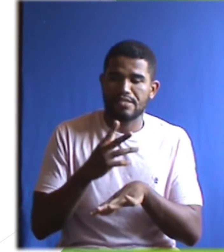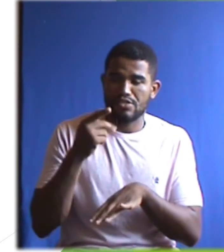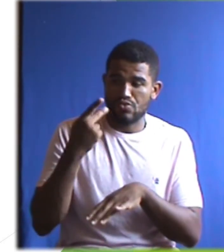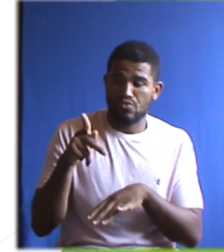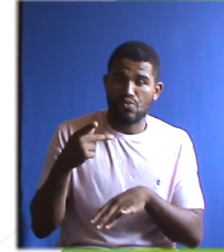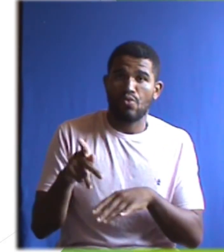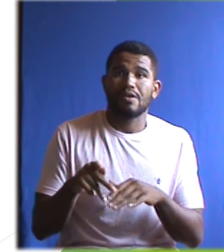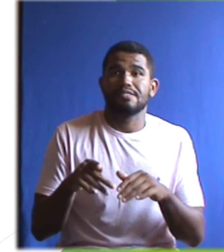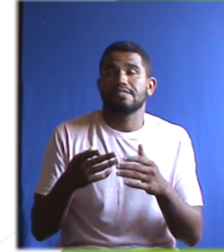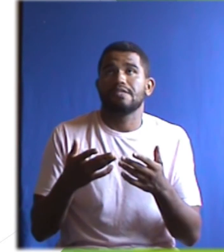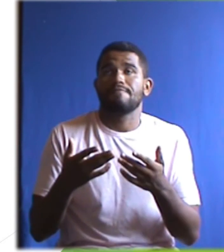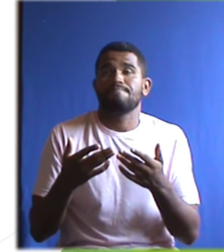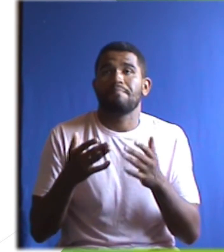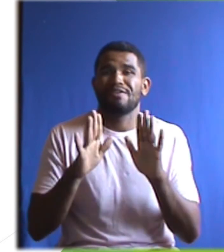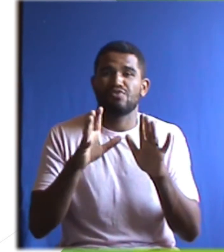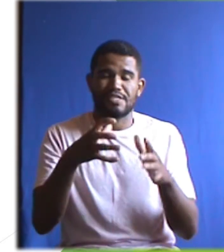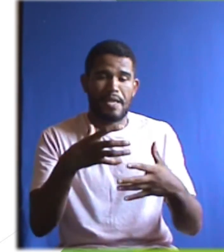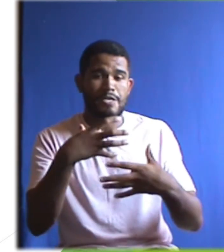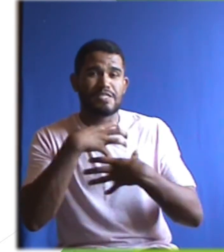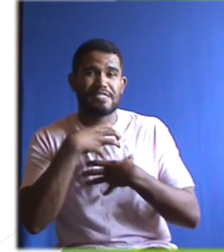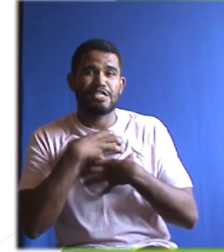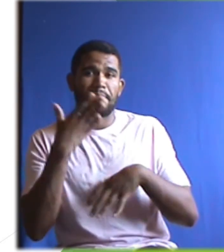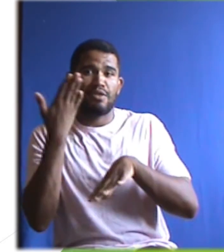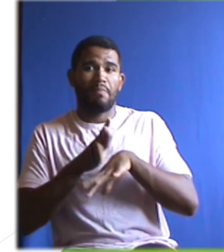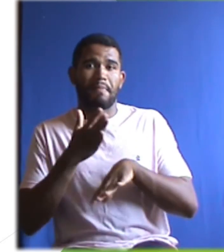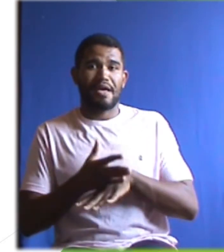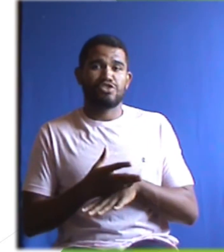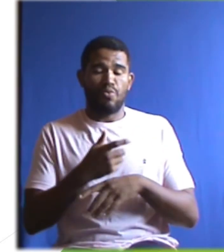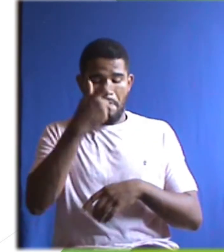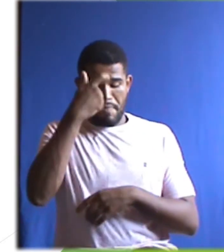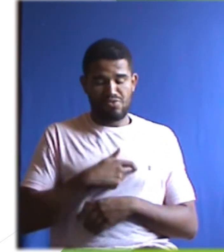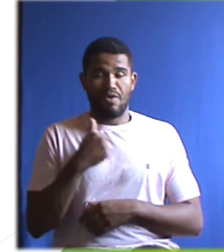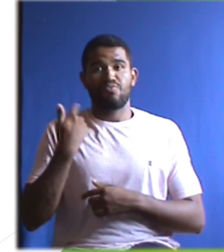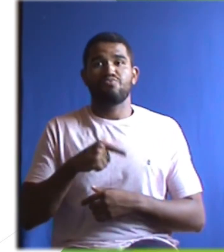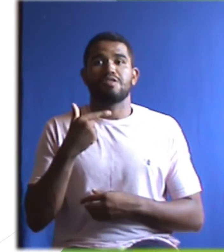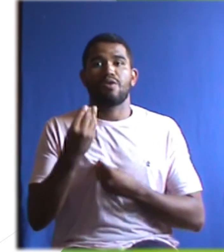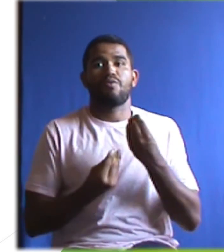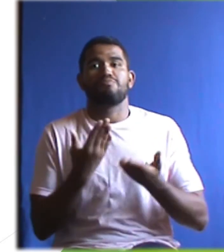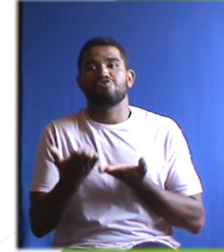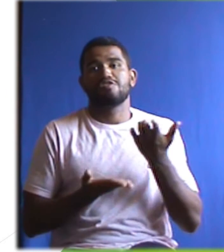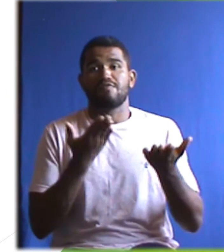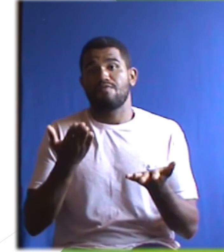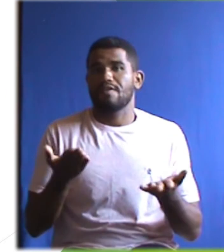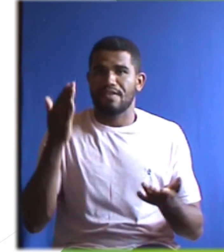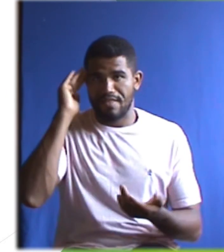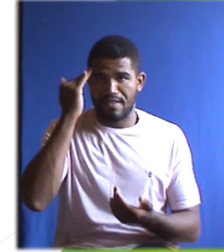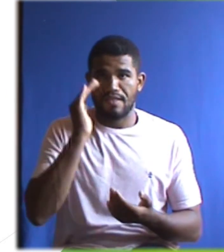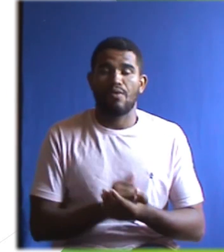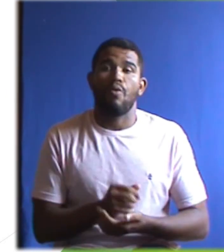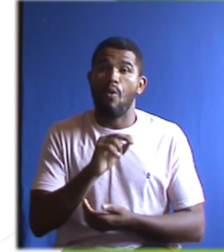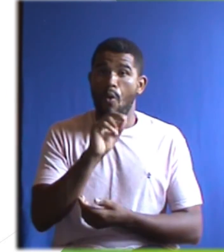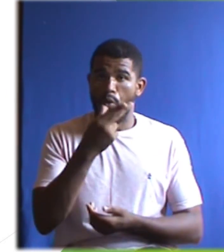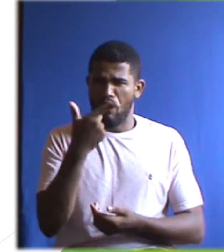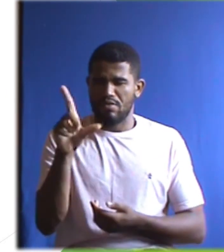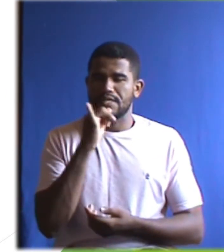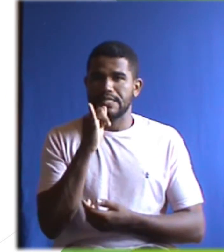já são de maneira comprovadamente testadas e aprovadas, dentro dessas técnicas você não tem uma boa prática de